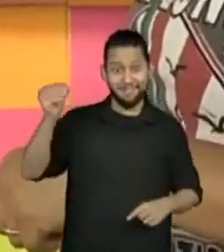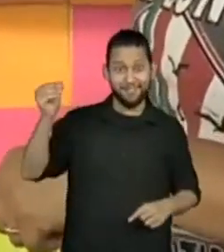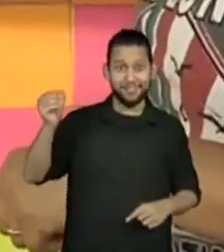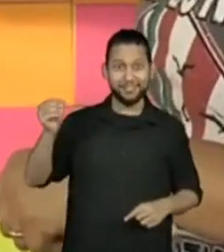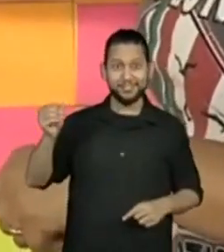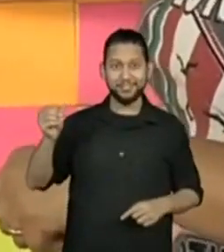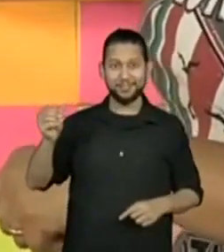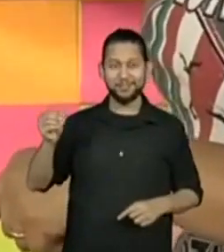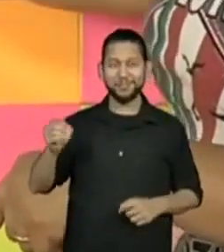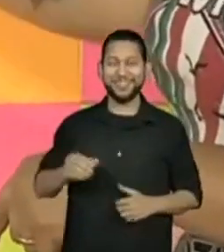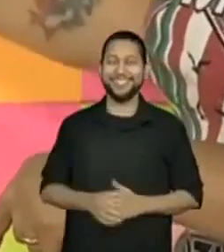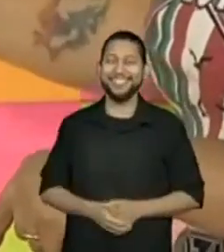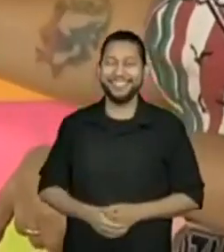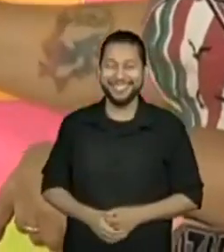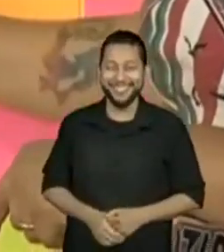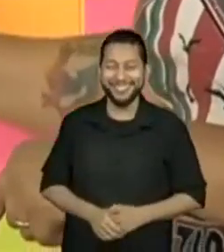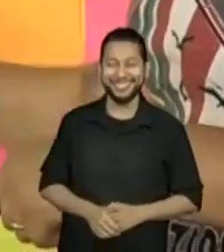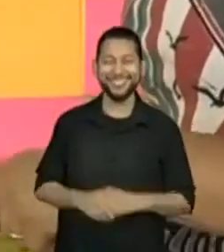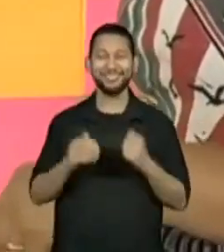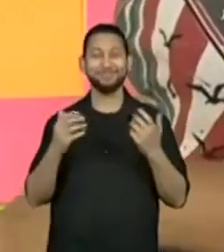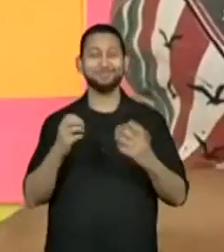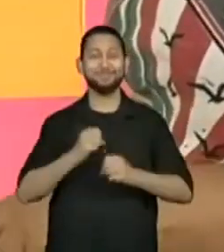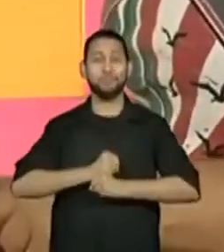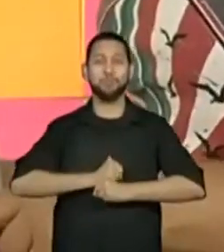hein? Vamos lá.